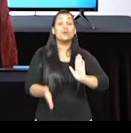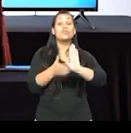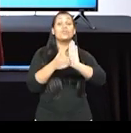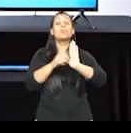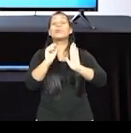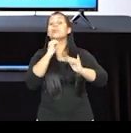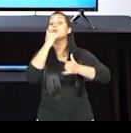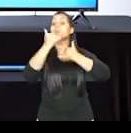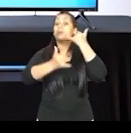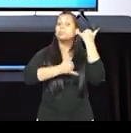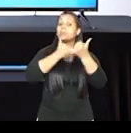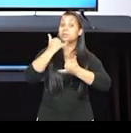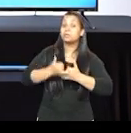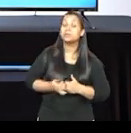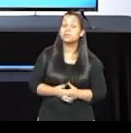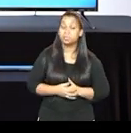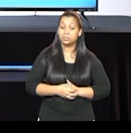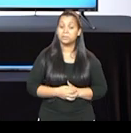brincadeira.